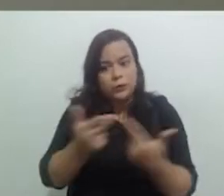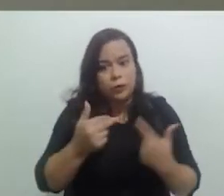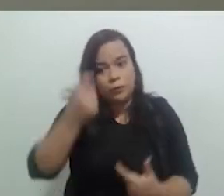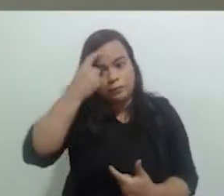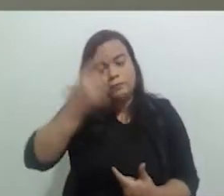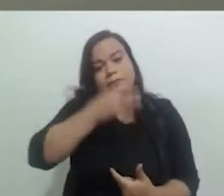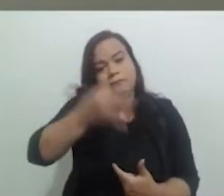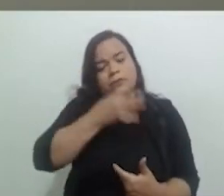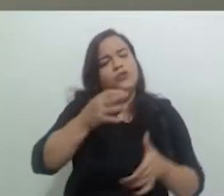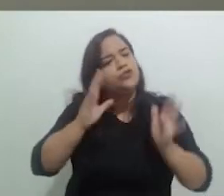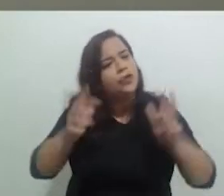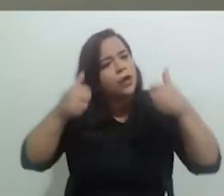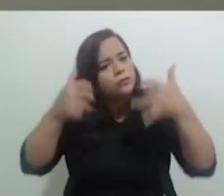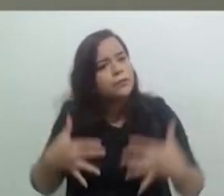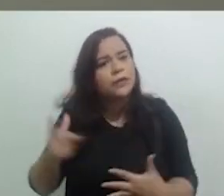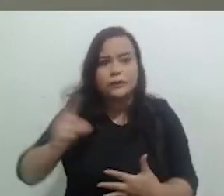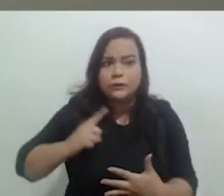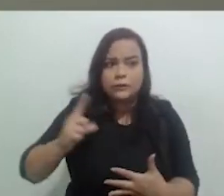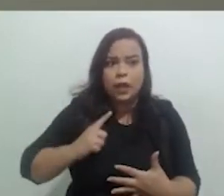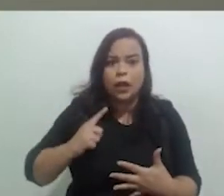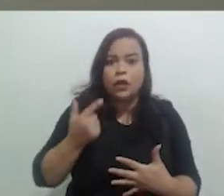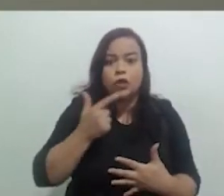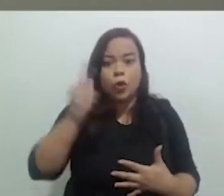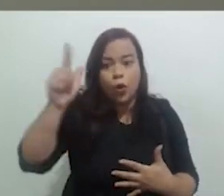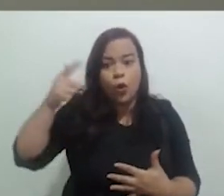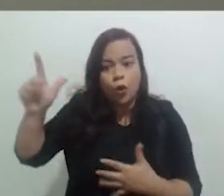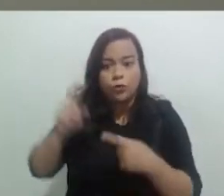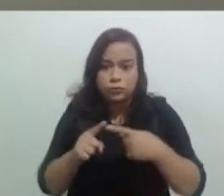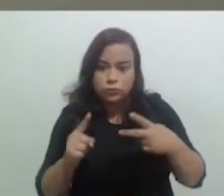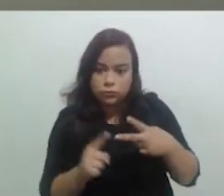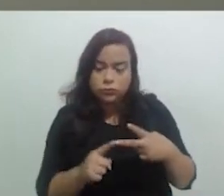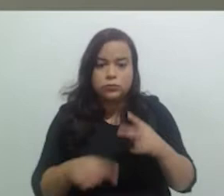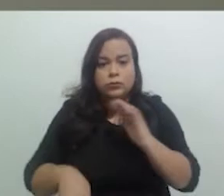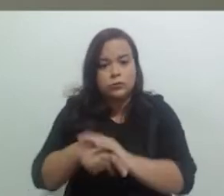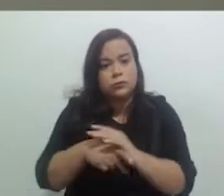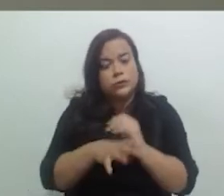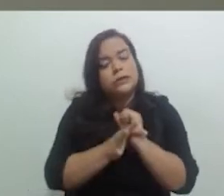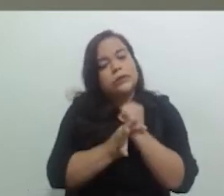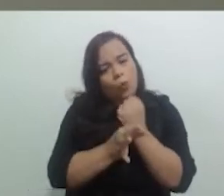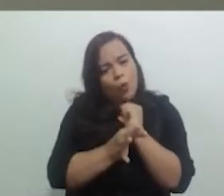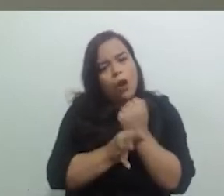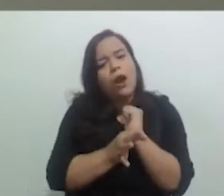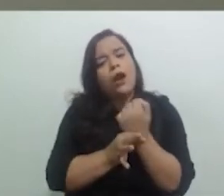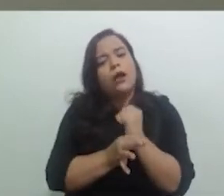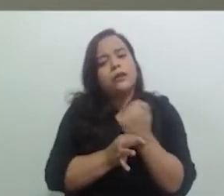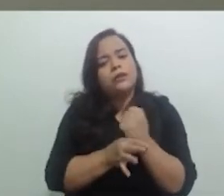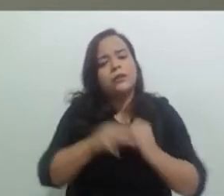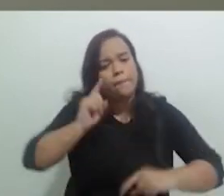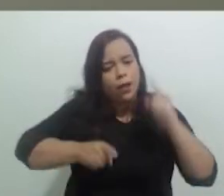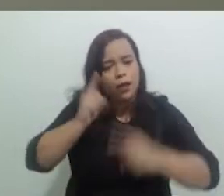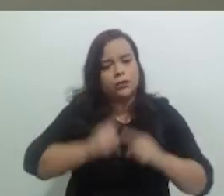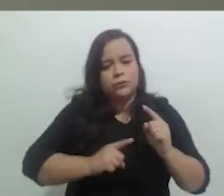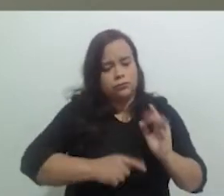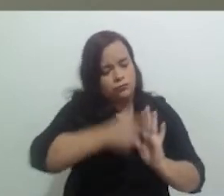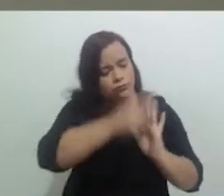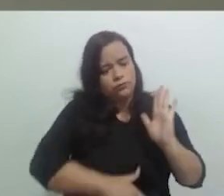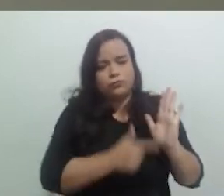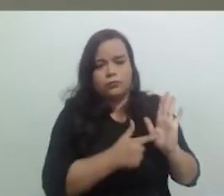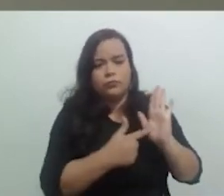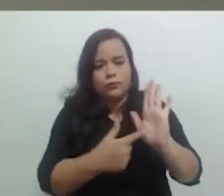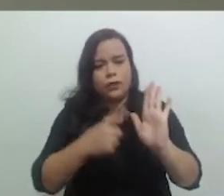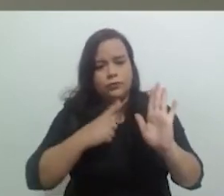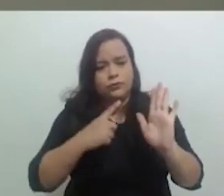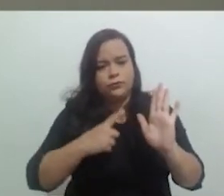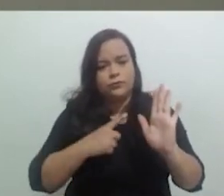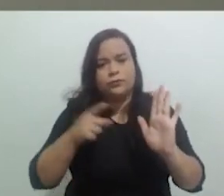em dois outros mandatos de segurança que eu tenho aqui, não é? Da mesma situação, e a questão se resume, enquanto o desembargador Cláudio